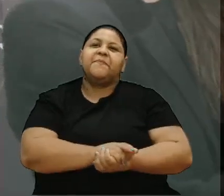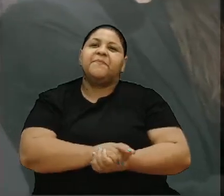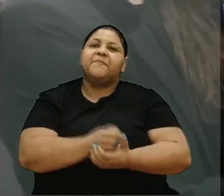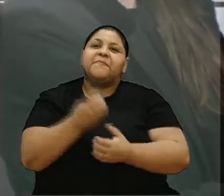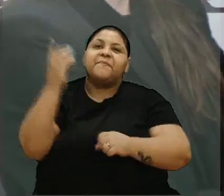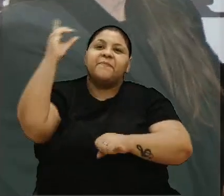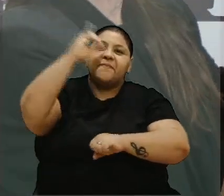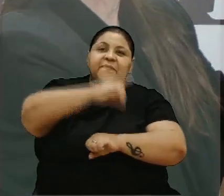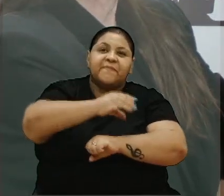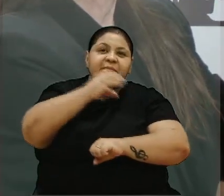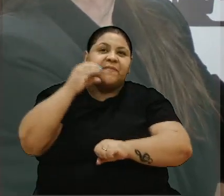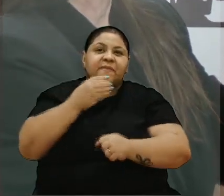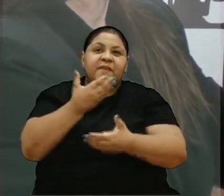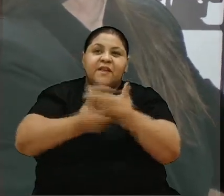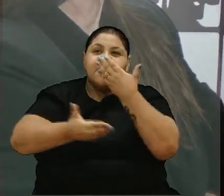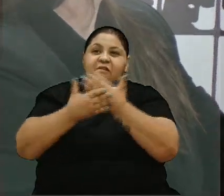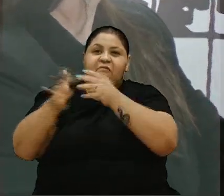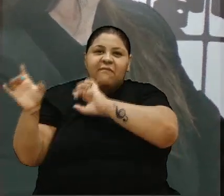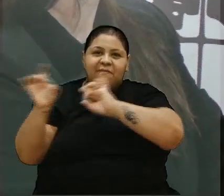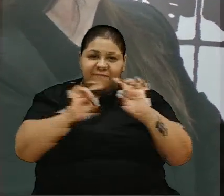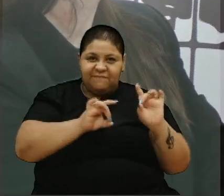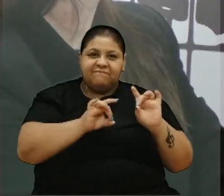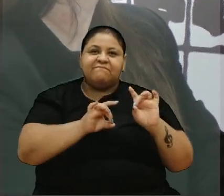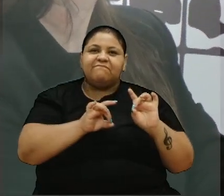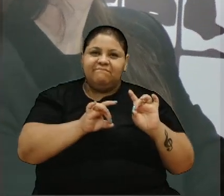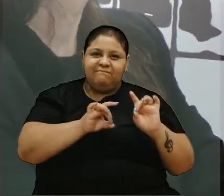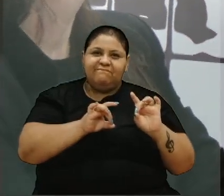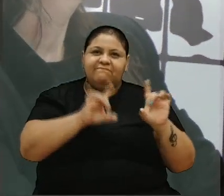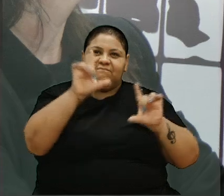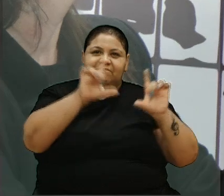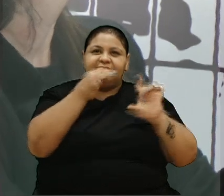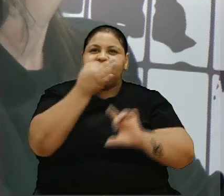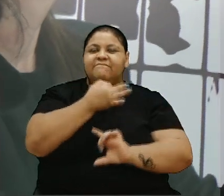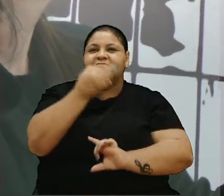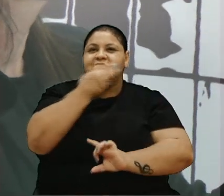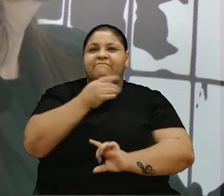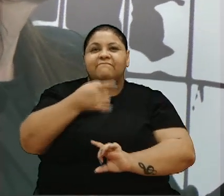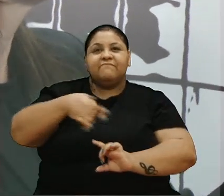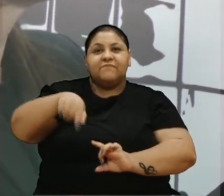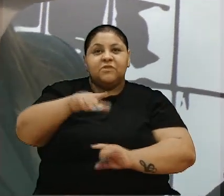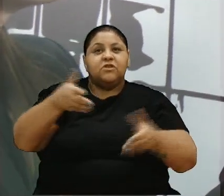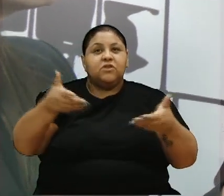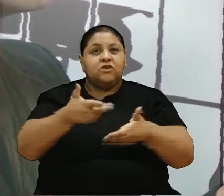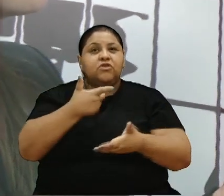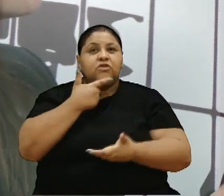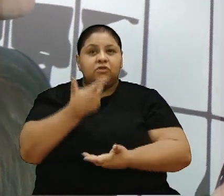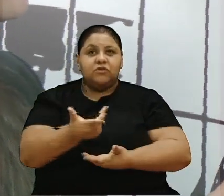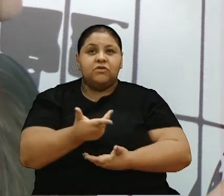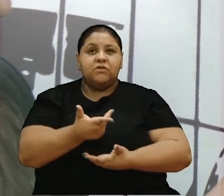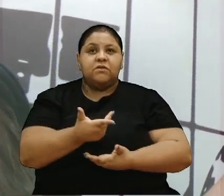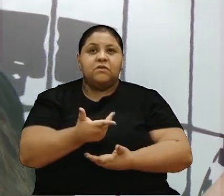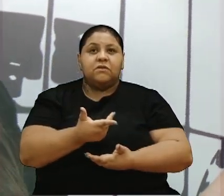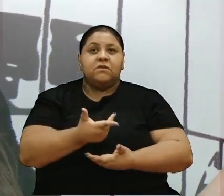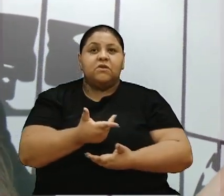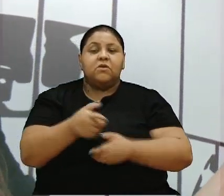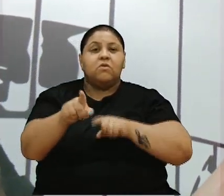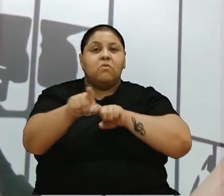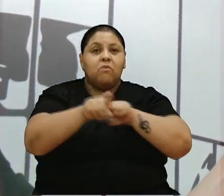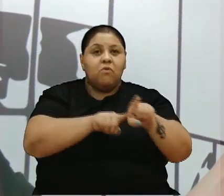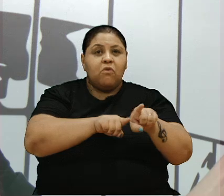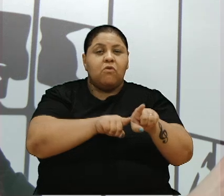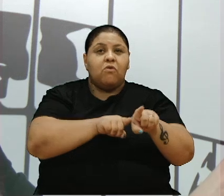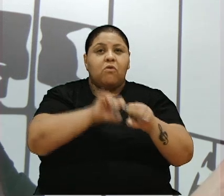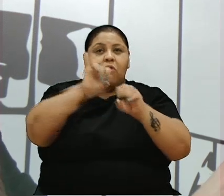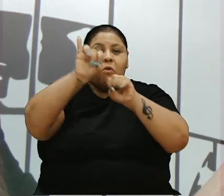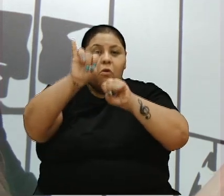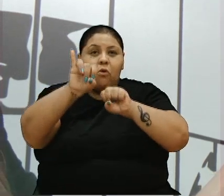Bom dia, Carol, a todos os telespectadores e ouvintes aí da TV Câmara Caxias. Nós hoje comentamos o grande expediente, então, sobre essa parceria que é do Jiu-Jitsu